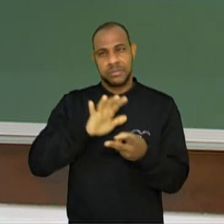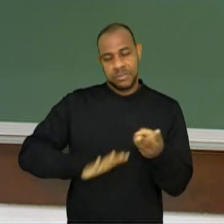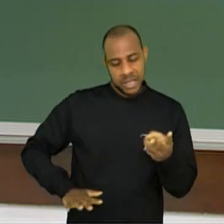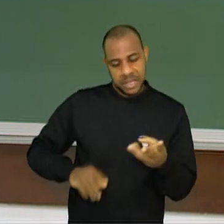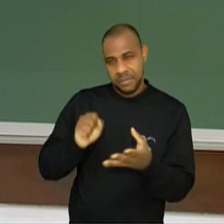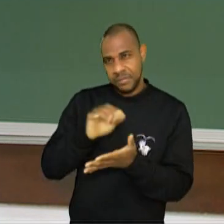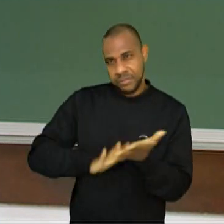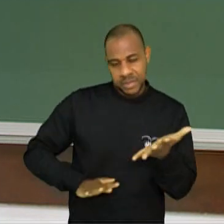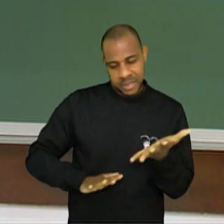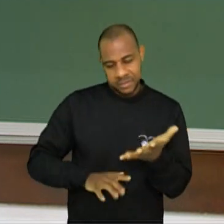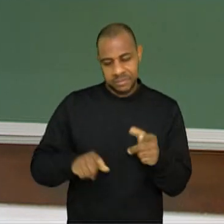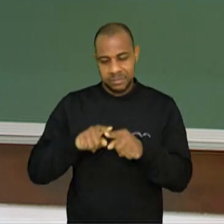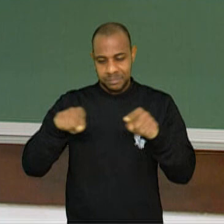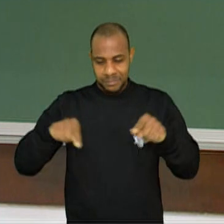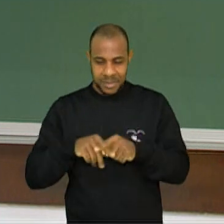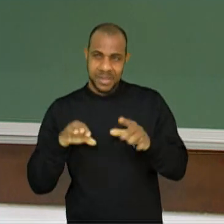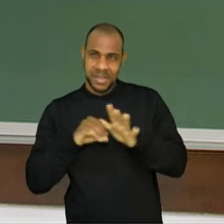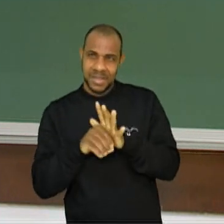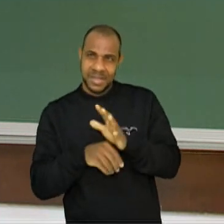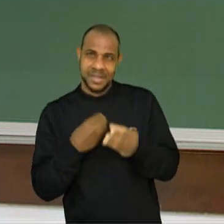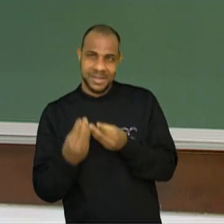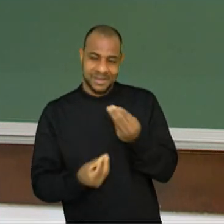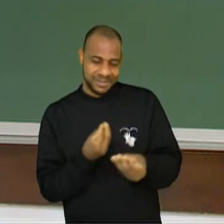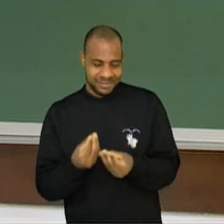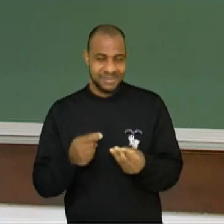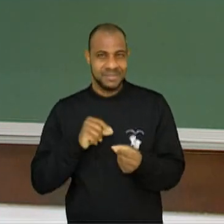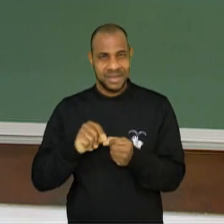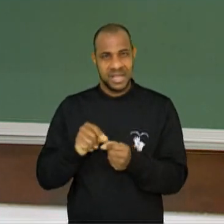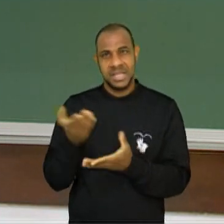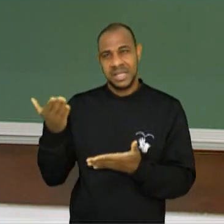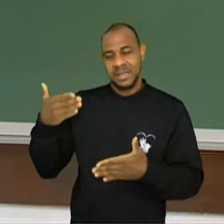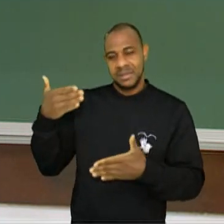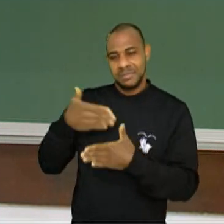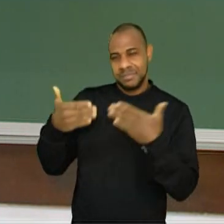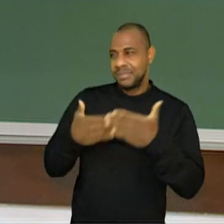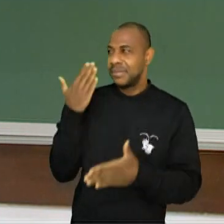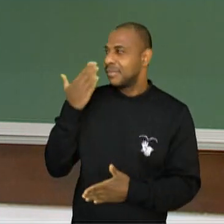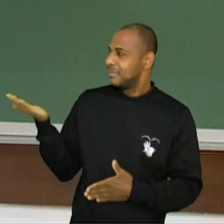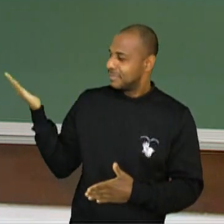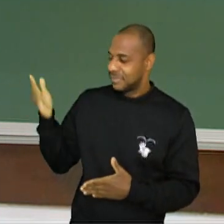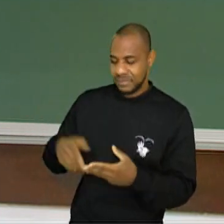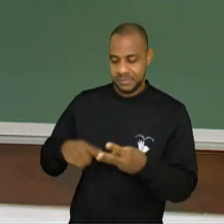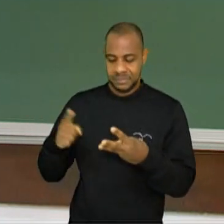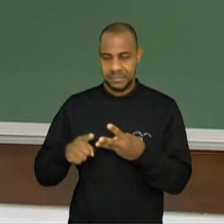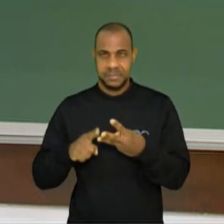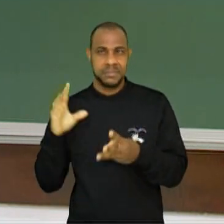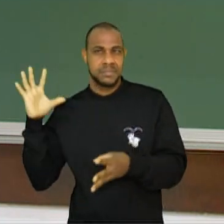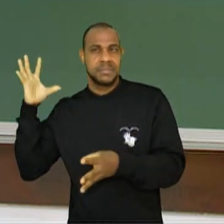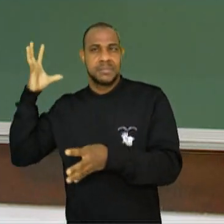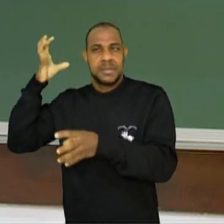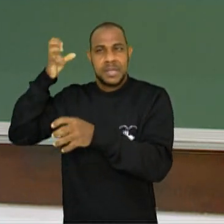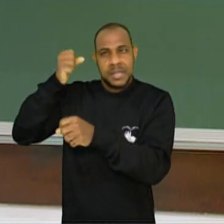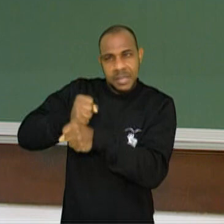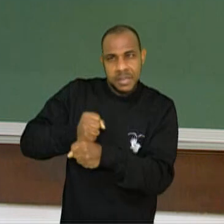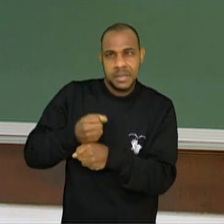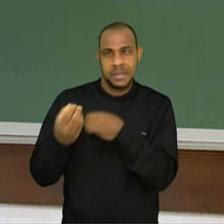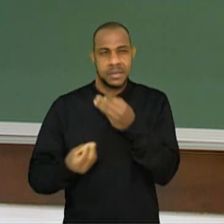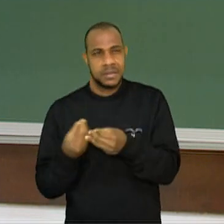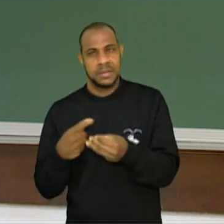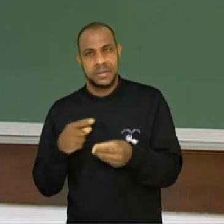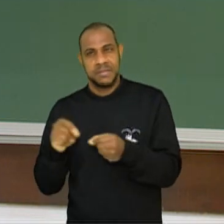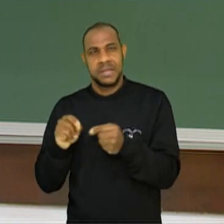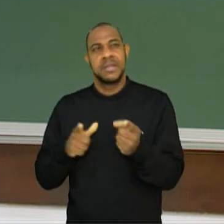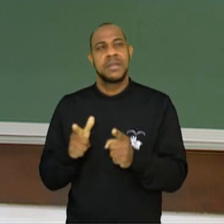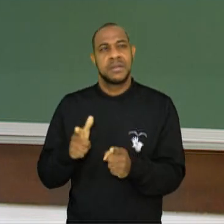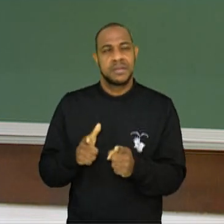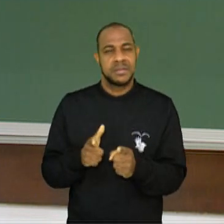feitos por meio do teu Classroom, além daqueles que fazemos aqui durante a aula. E em terceiro lugar, as revisões, que nós fazemos e chamamos aqui no Aula